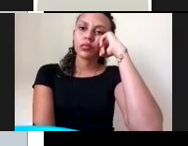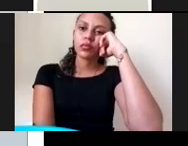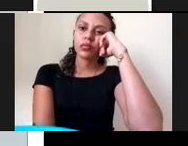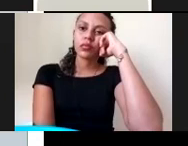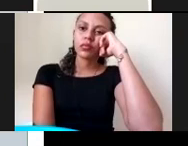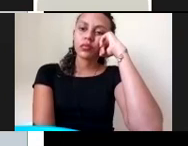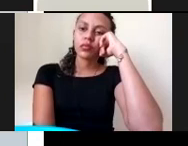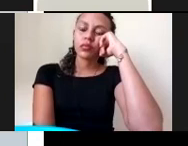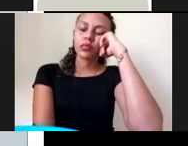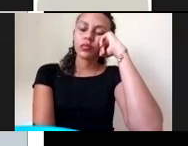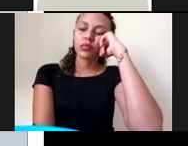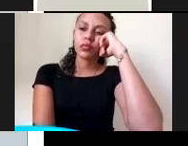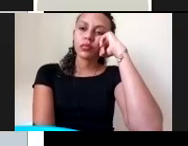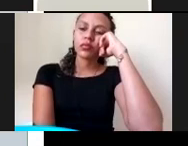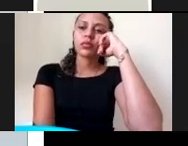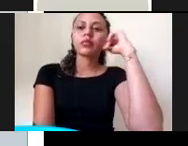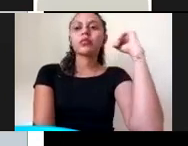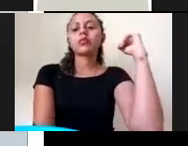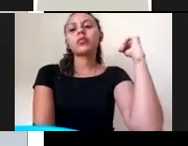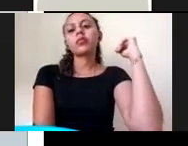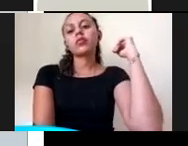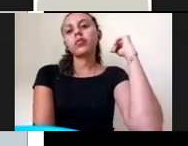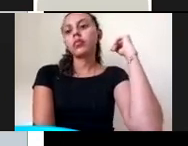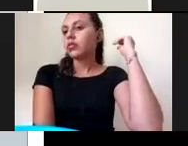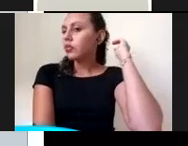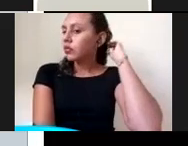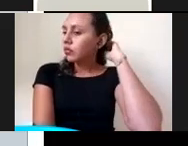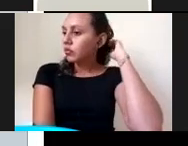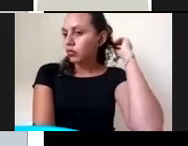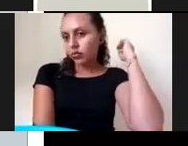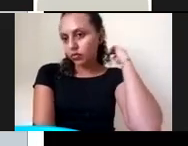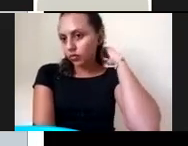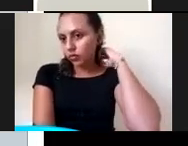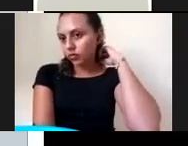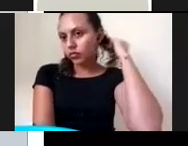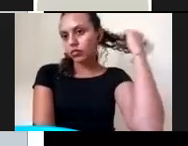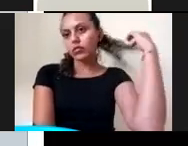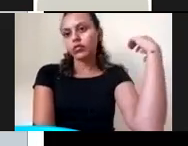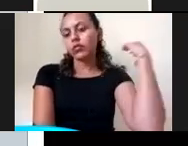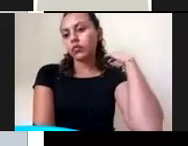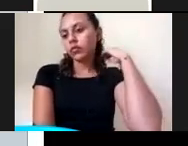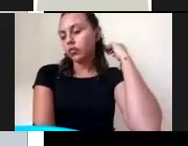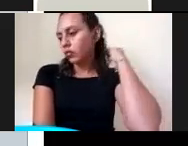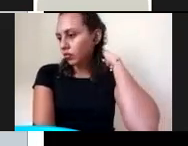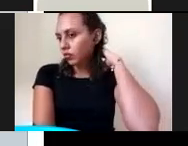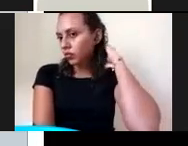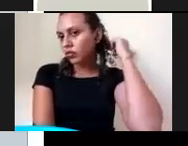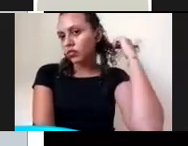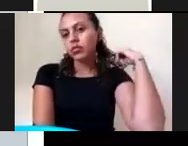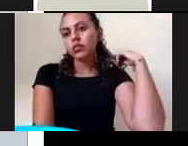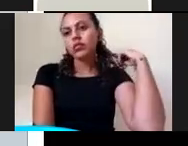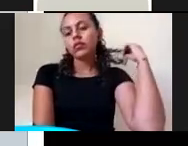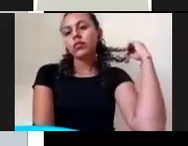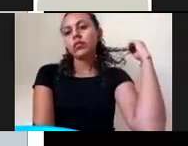é retraído, né? A gente vê cicatrizes umbilicais. Na ausculta, a gente vai ver